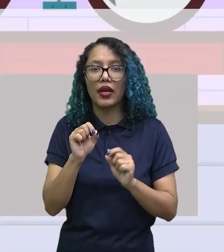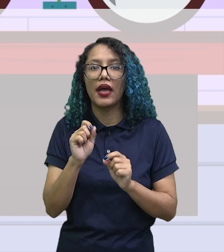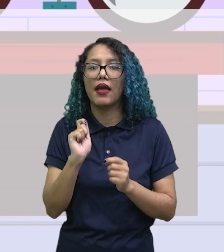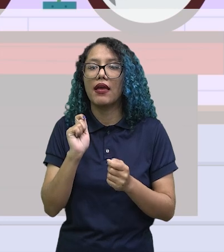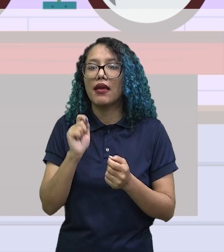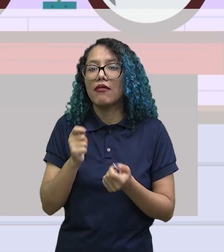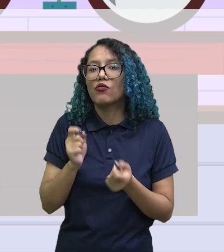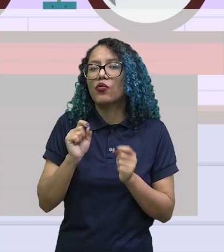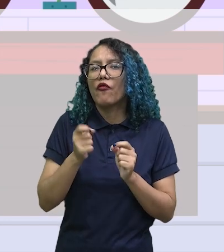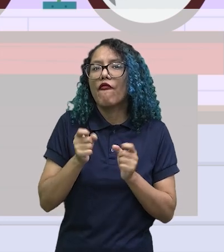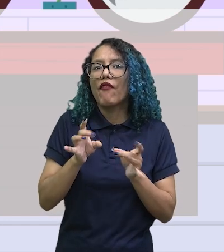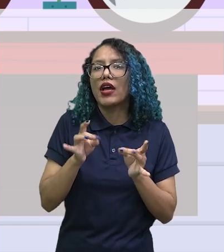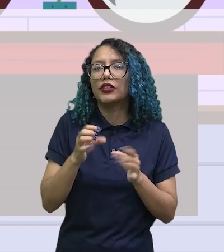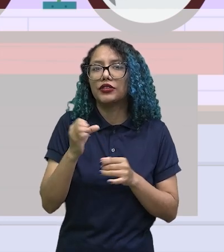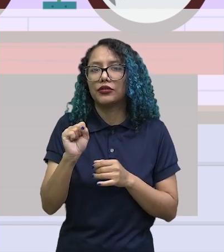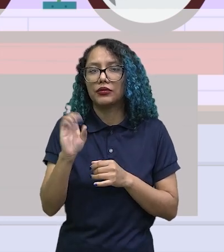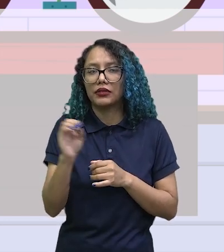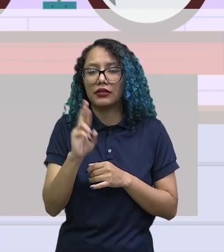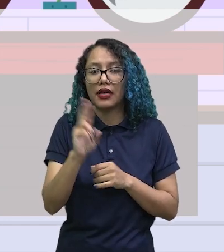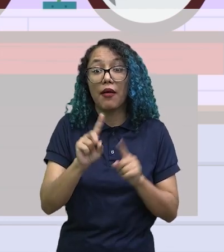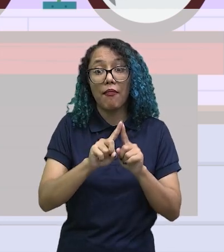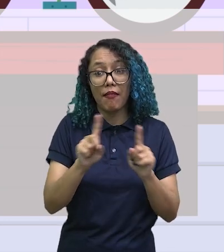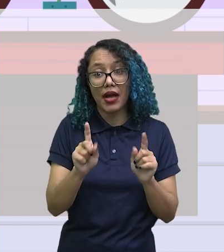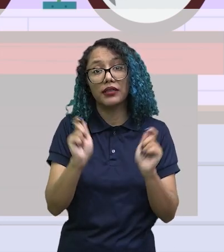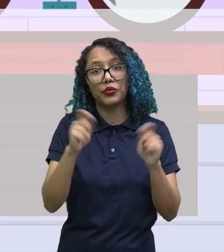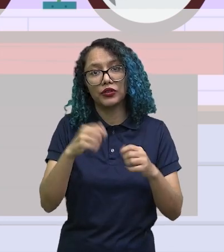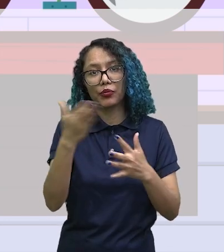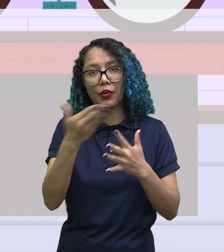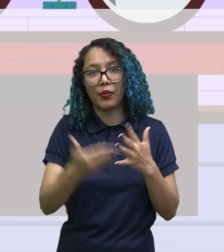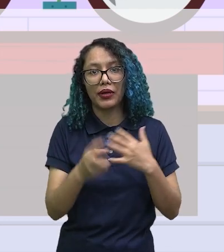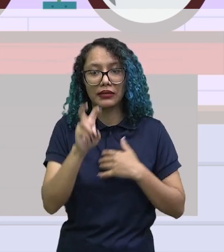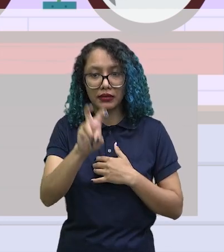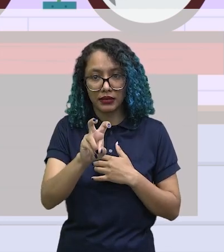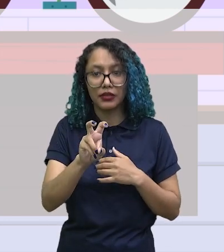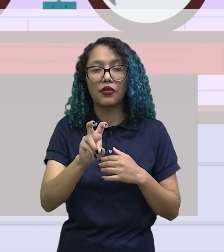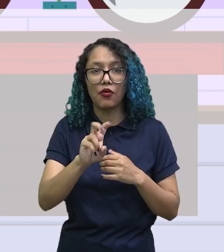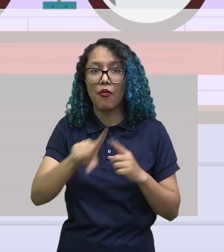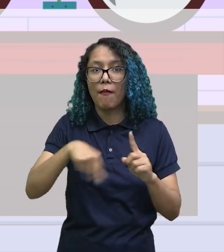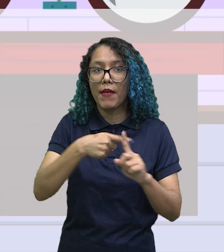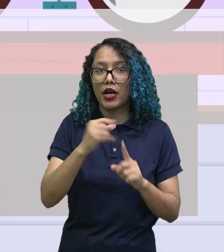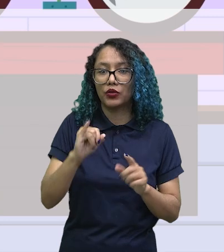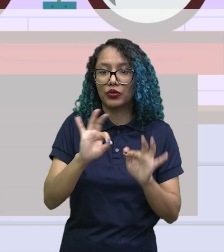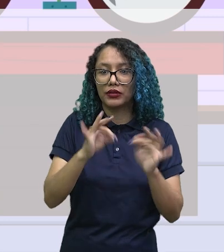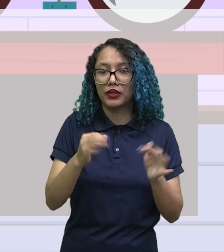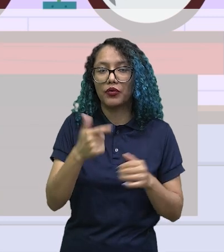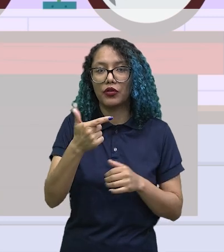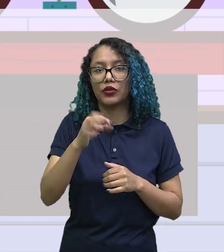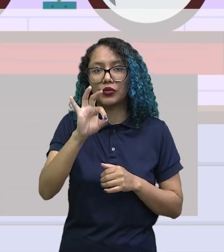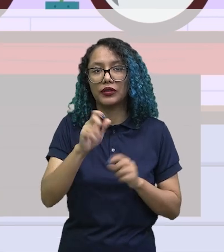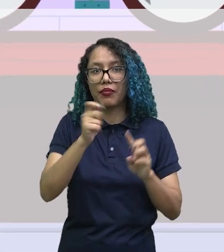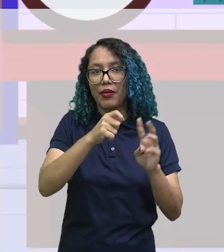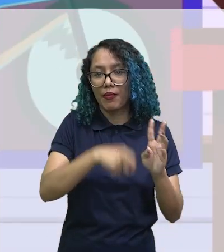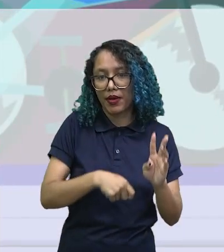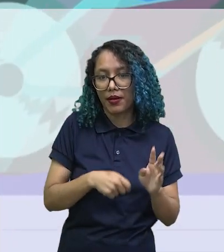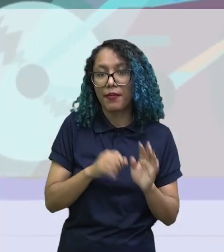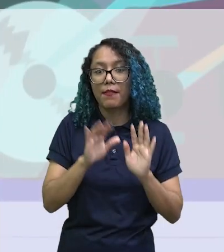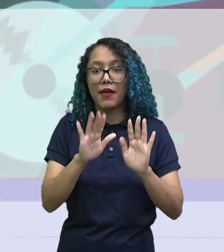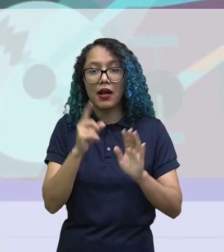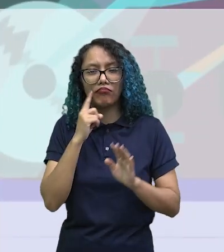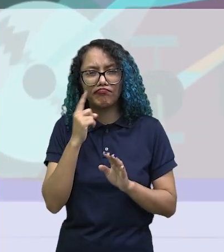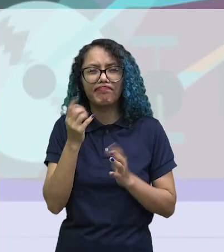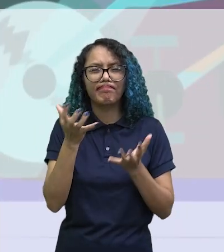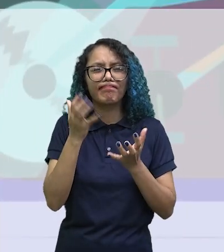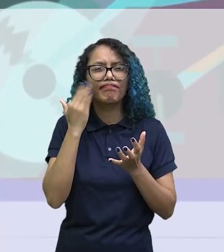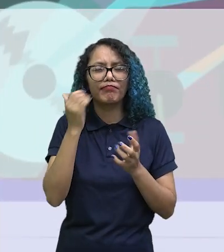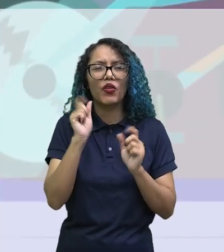R$800 à vista, mas também oferece a opção de parcelamento em 5 vezes com juros simples, de 2% ao mês. Maria quer